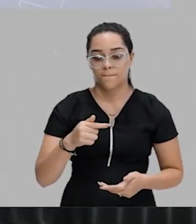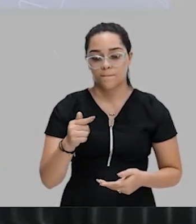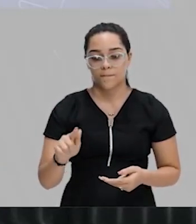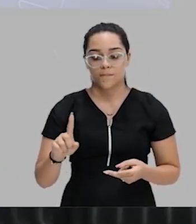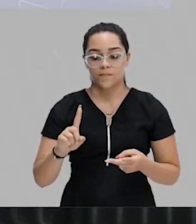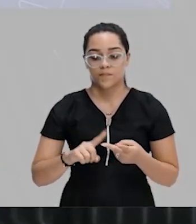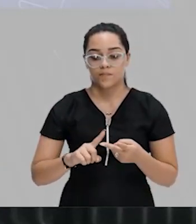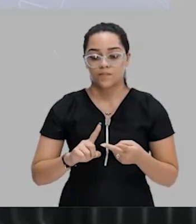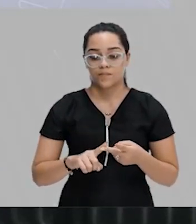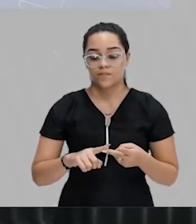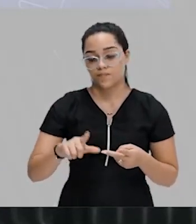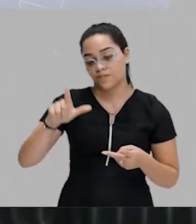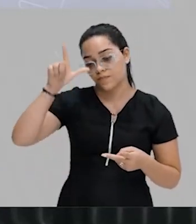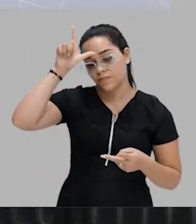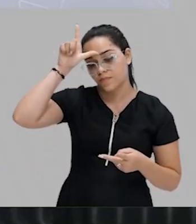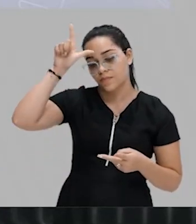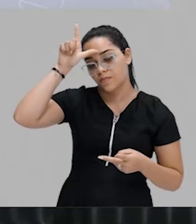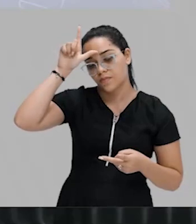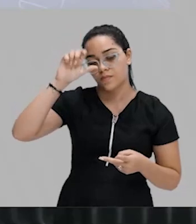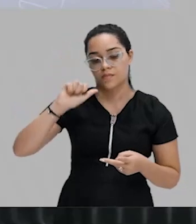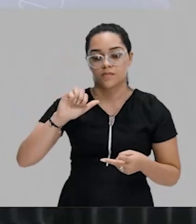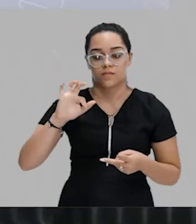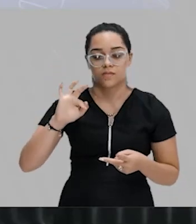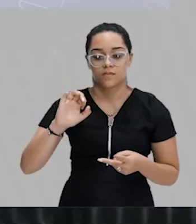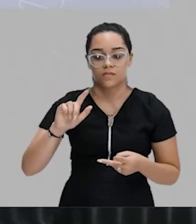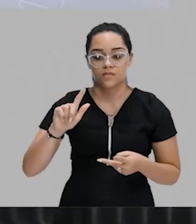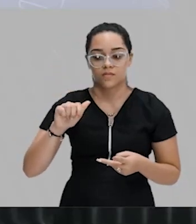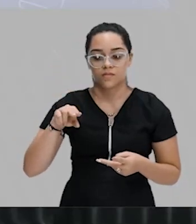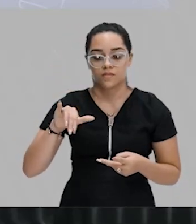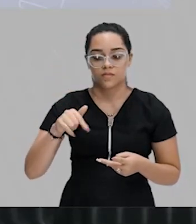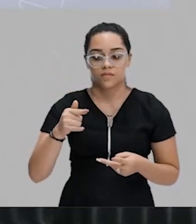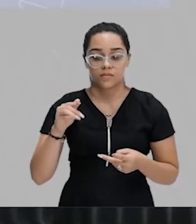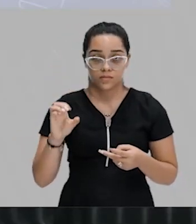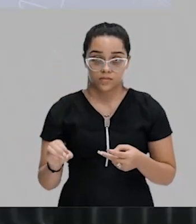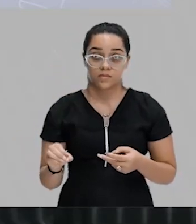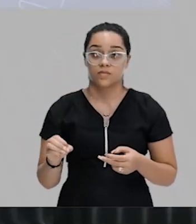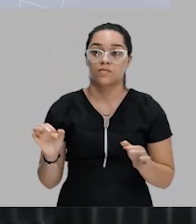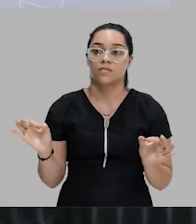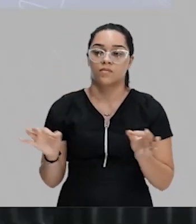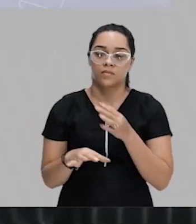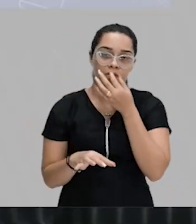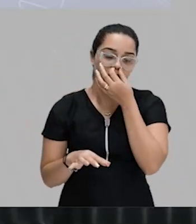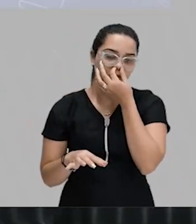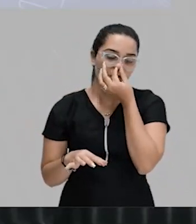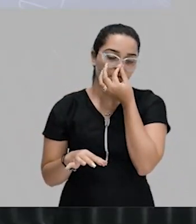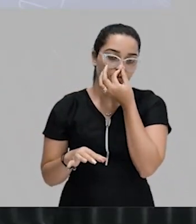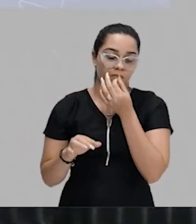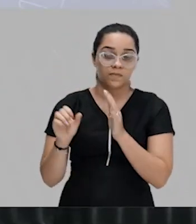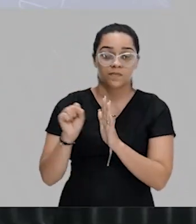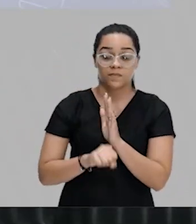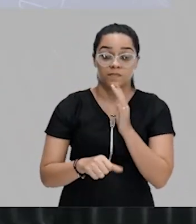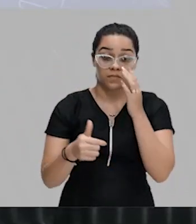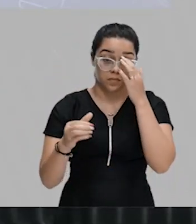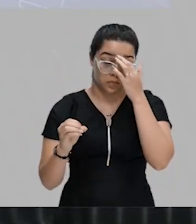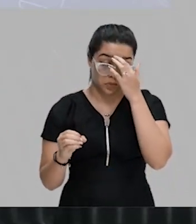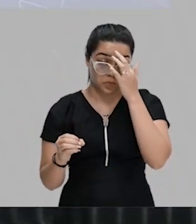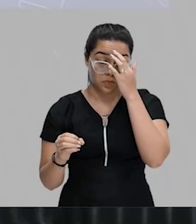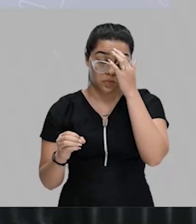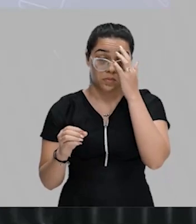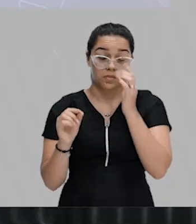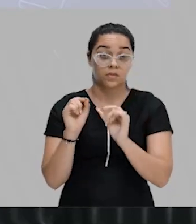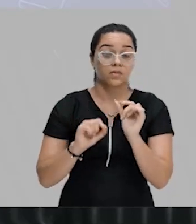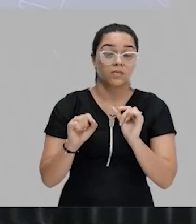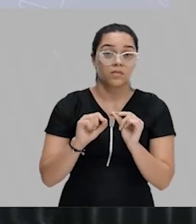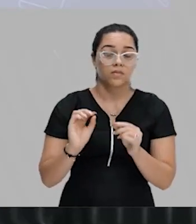líderes tribais do Afeganistão. Então, o final do século XX, o início do século XXI, ele é marcado